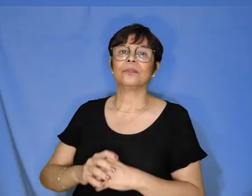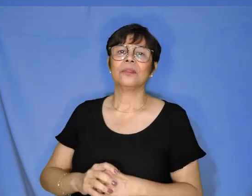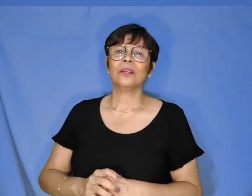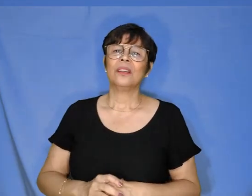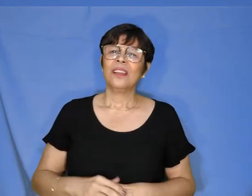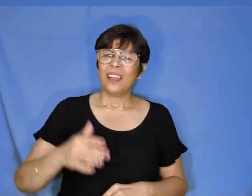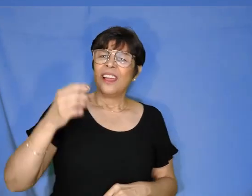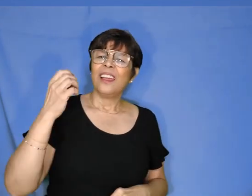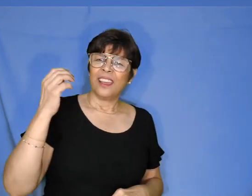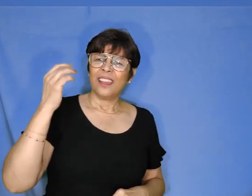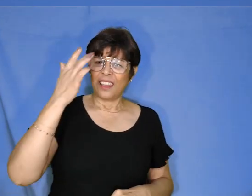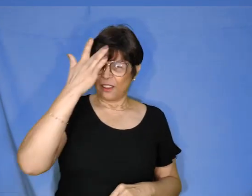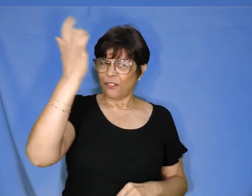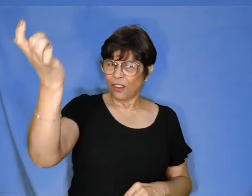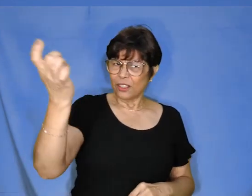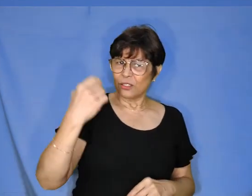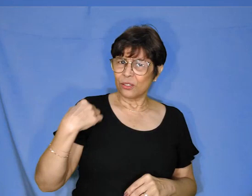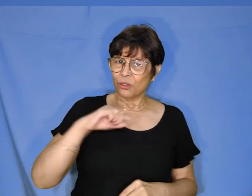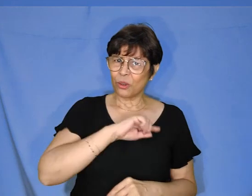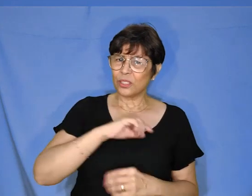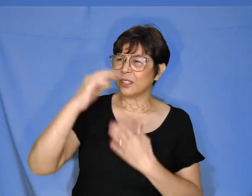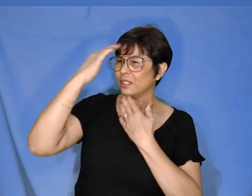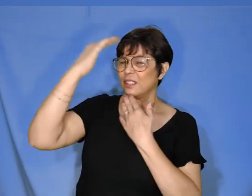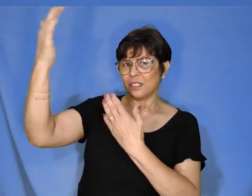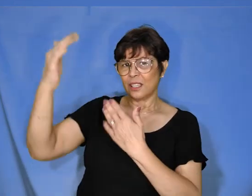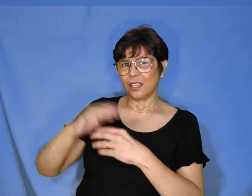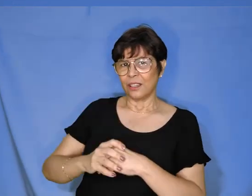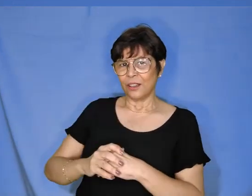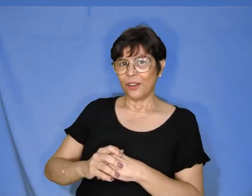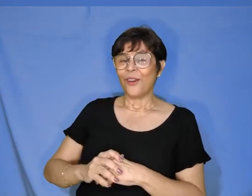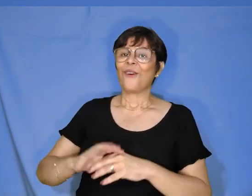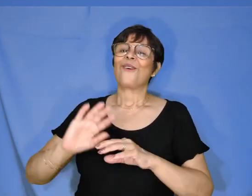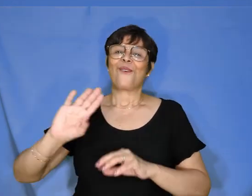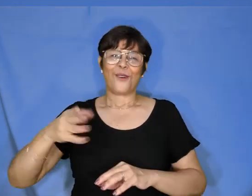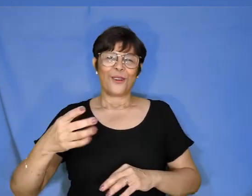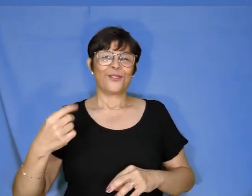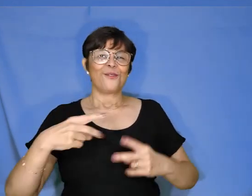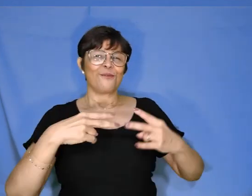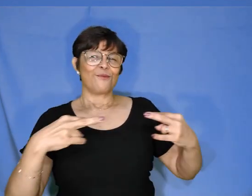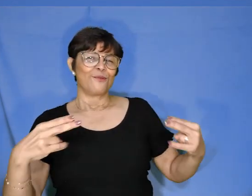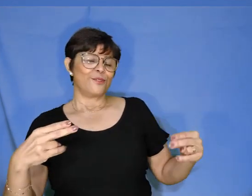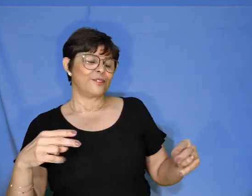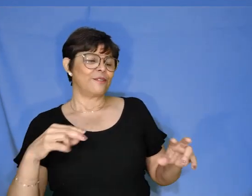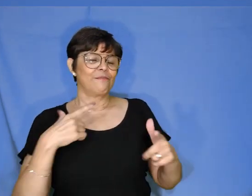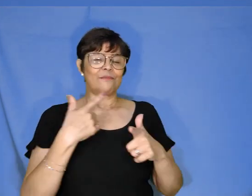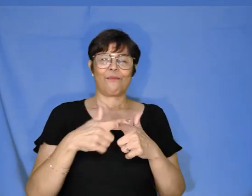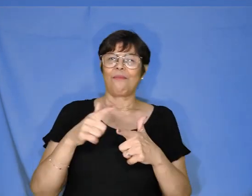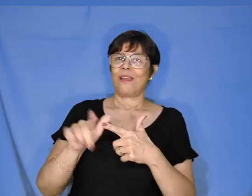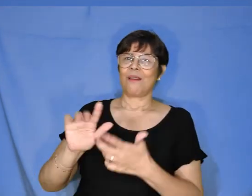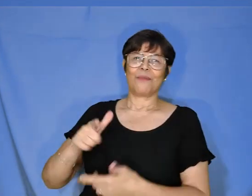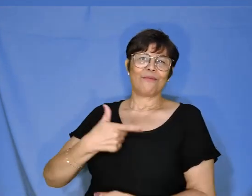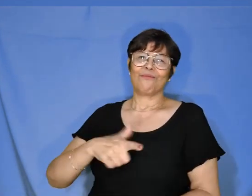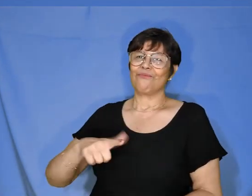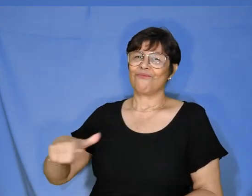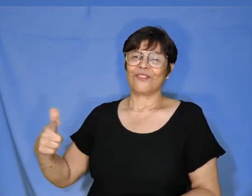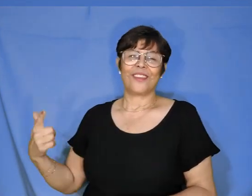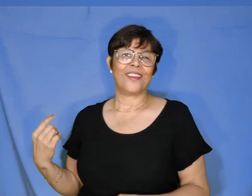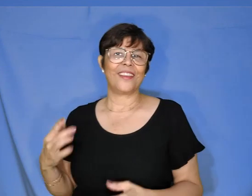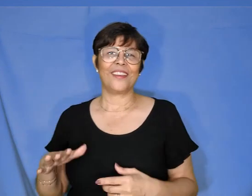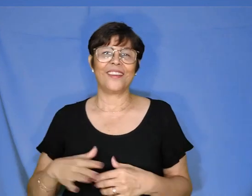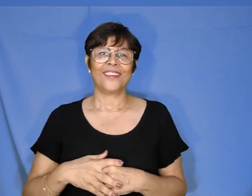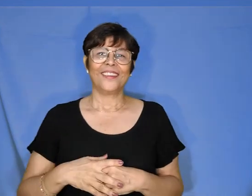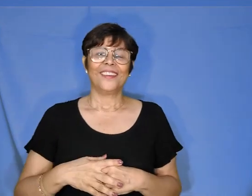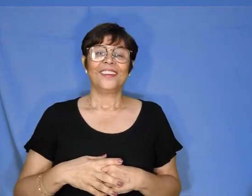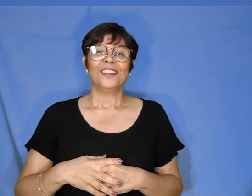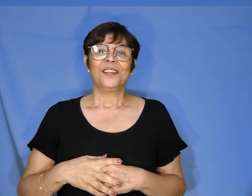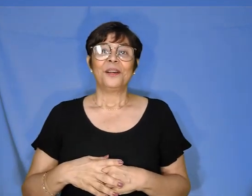Deus. Quando as coisas vão indo bem, quando as coisas acontecem, nós damos graças a Deus. Graças a Deus não significa que